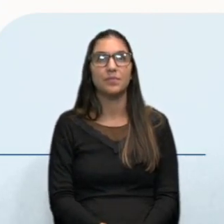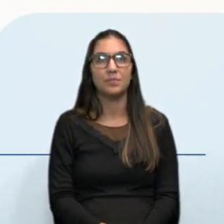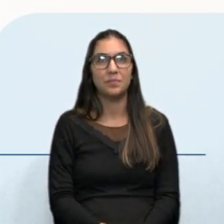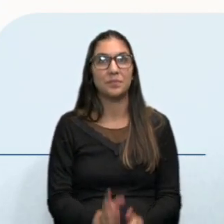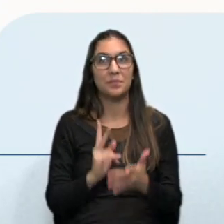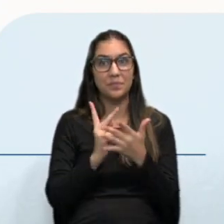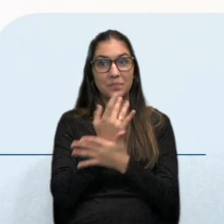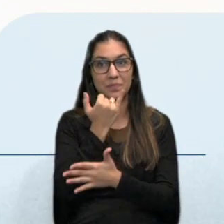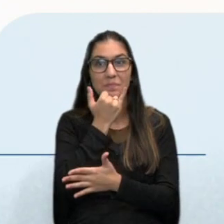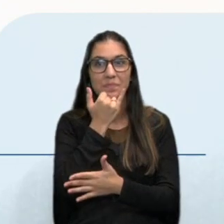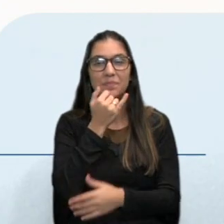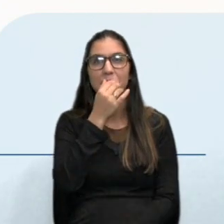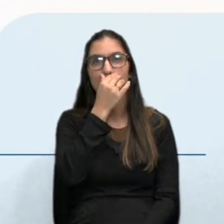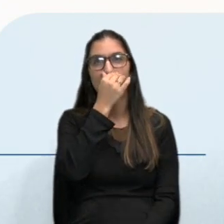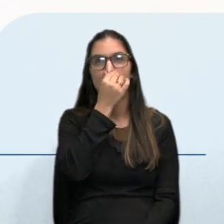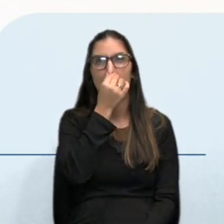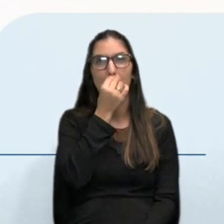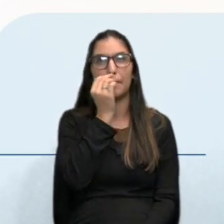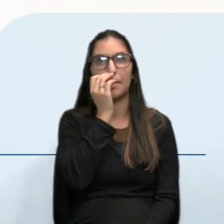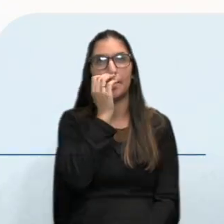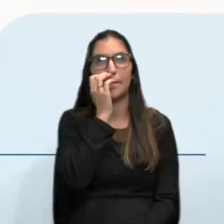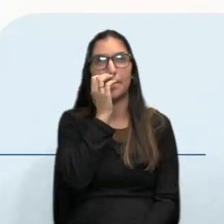Opa! Vou até escrever.